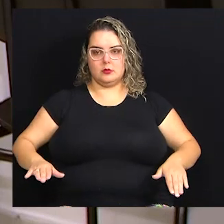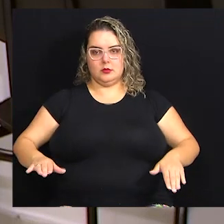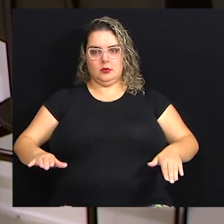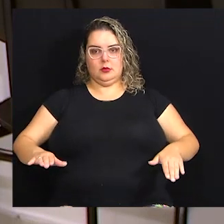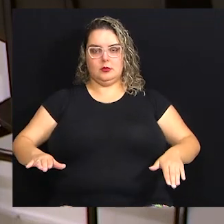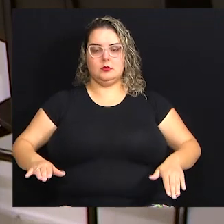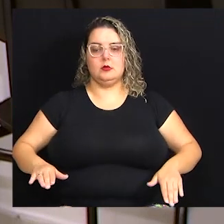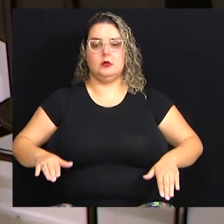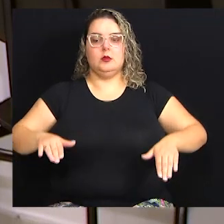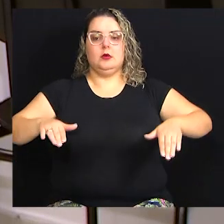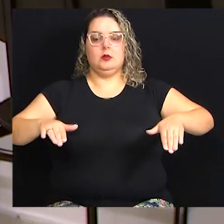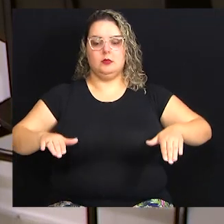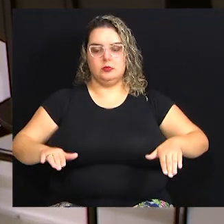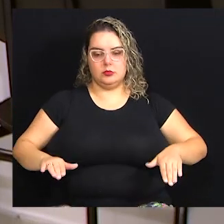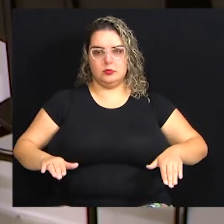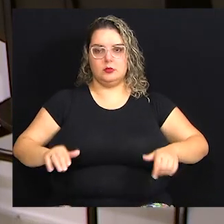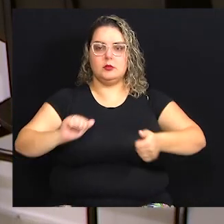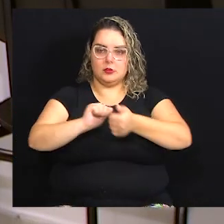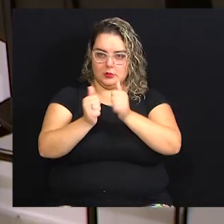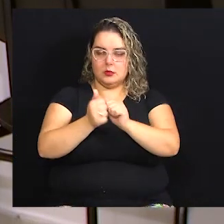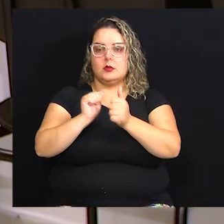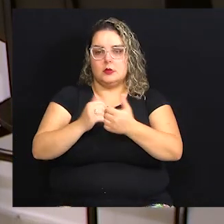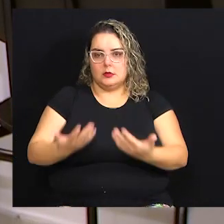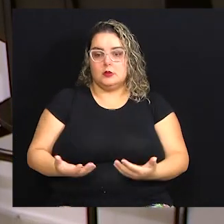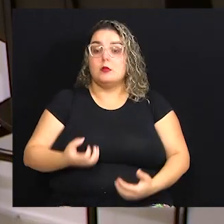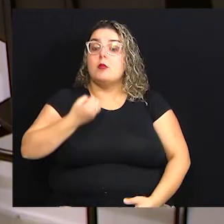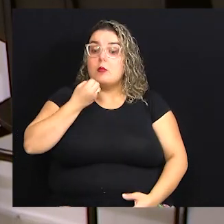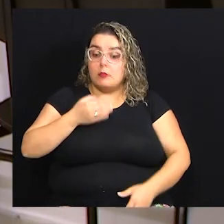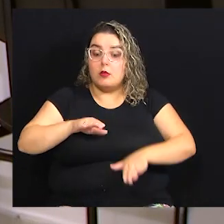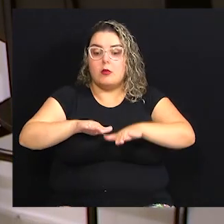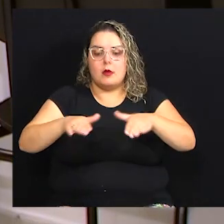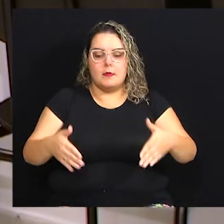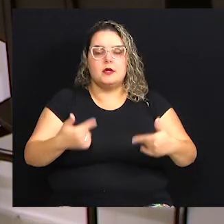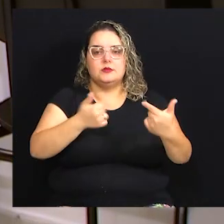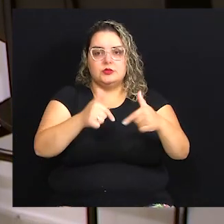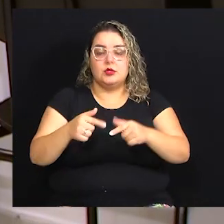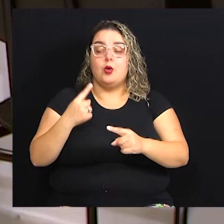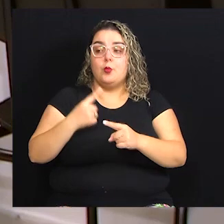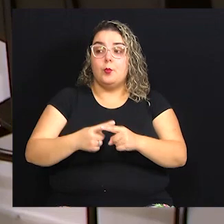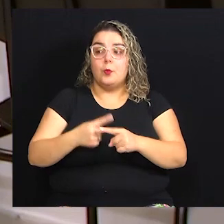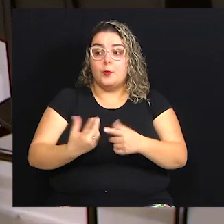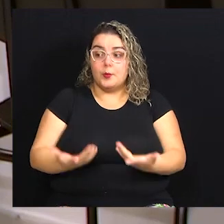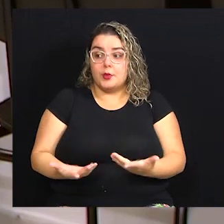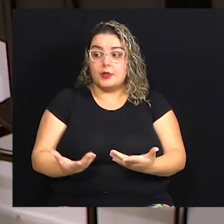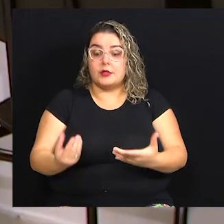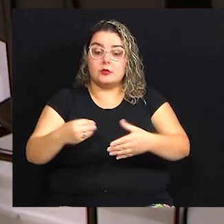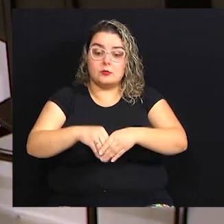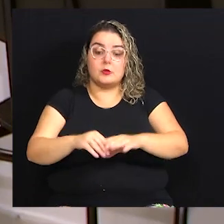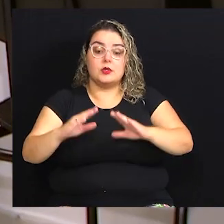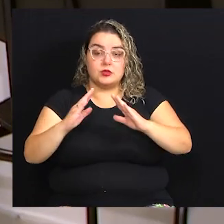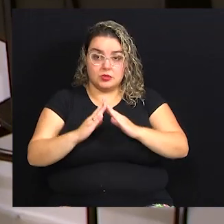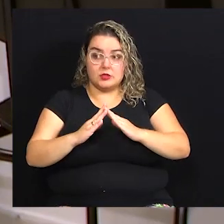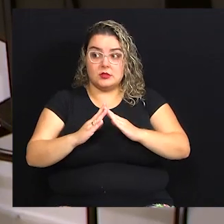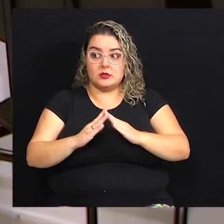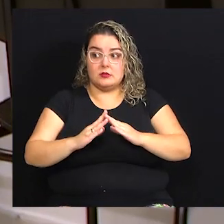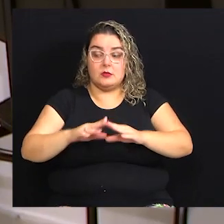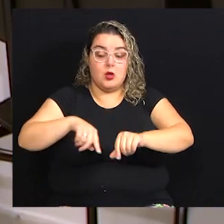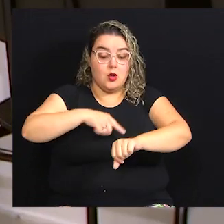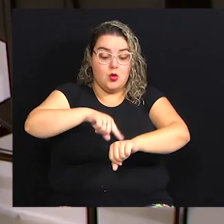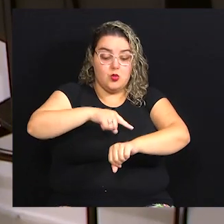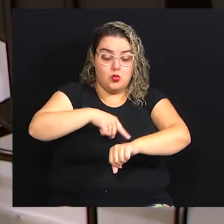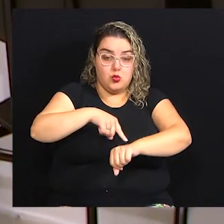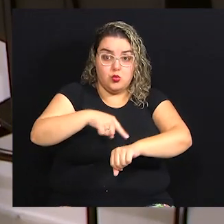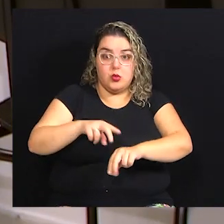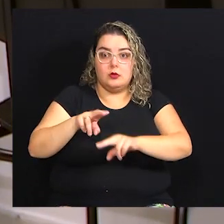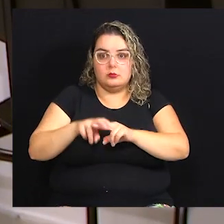ficar sempre numa altura confortável, adequada, ter uma boa mesa de trabalho. Né, porque em casa normalmente a gente passa muitas horas,